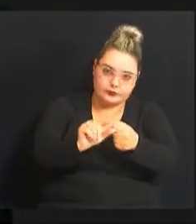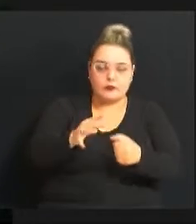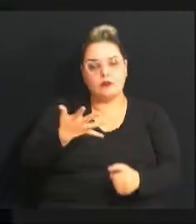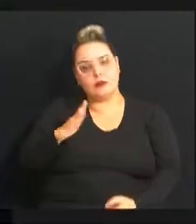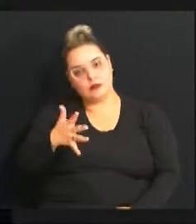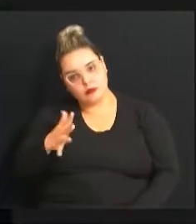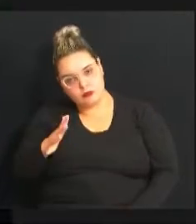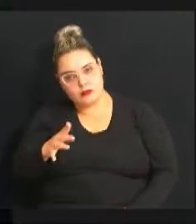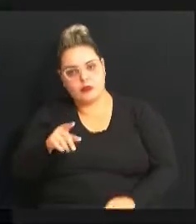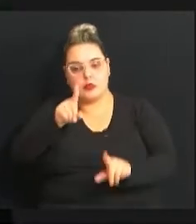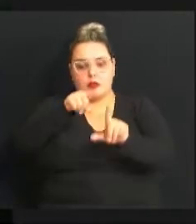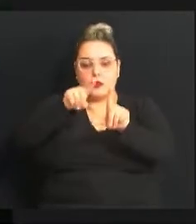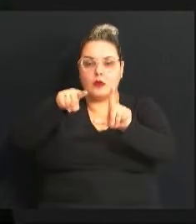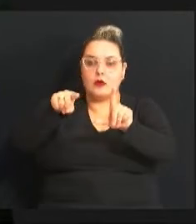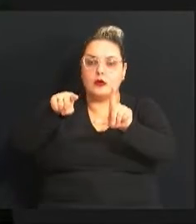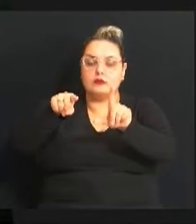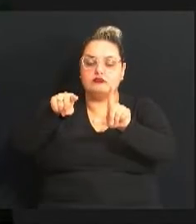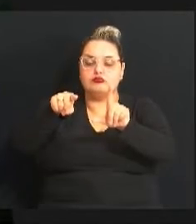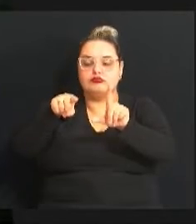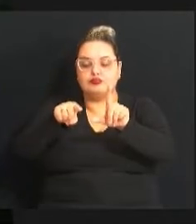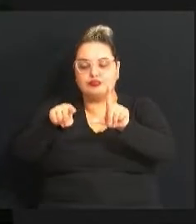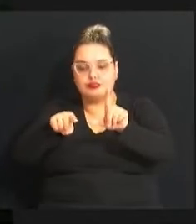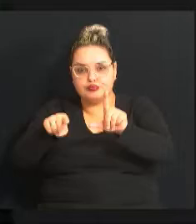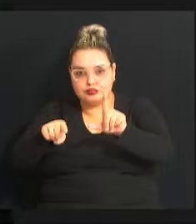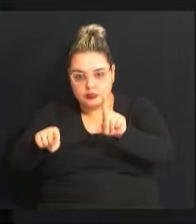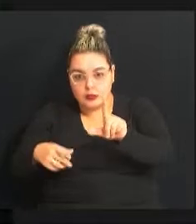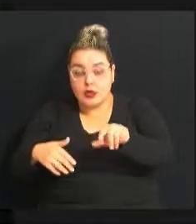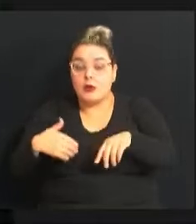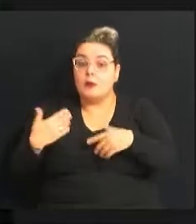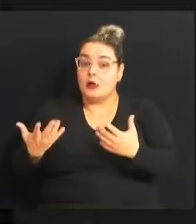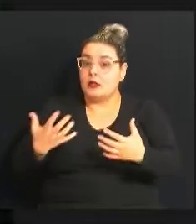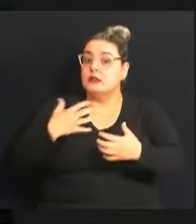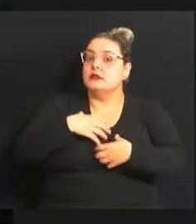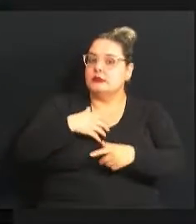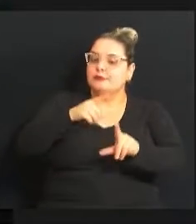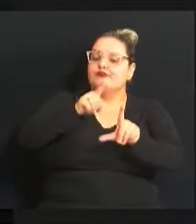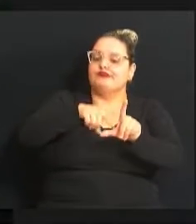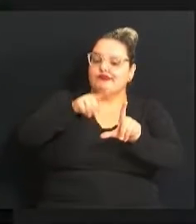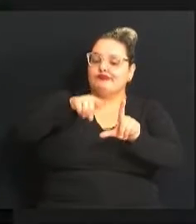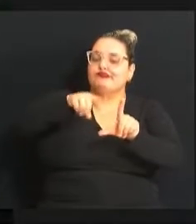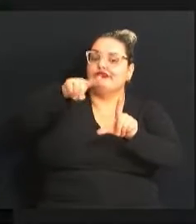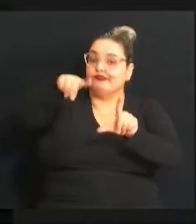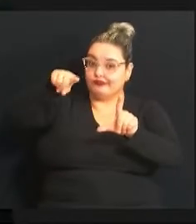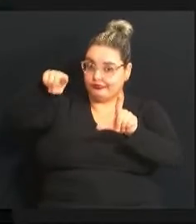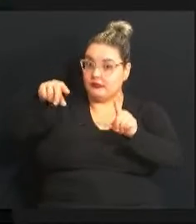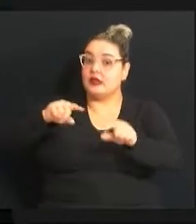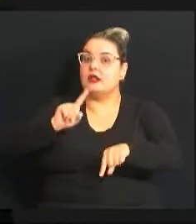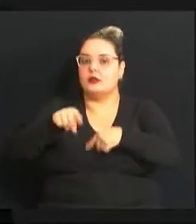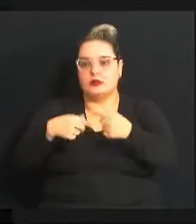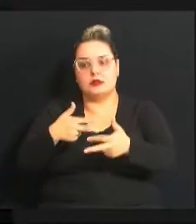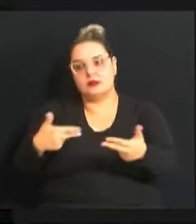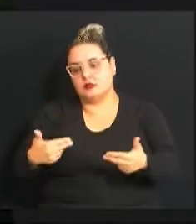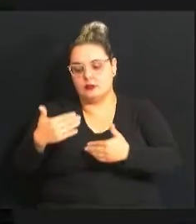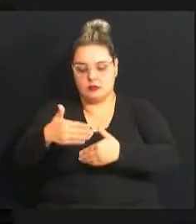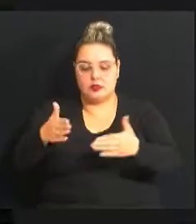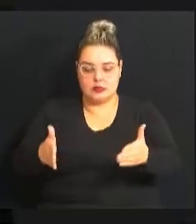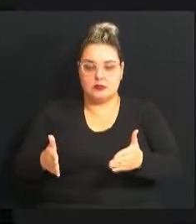índice recuou, mas a população ainda vai sentir o aumento do preço numa série de itens, por exemplo, da cesta básica.